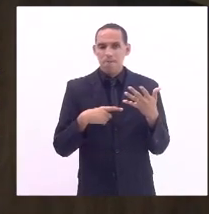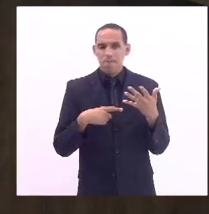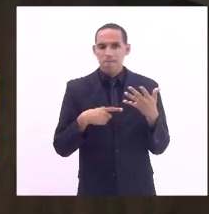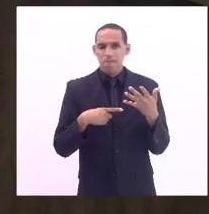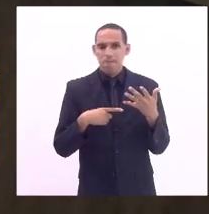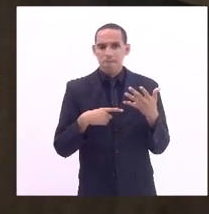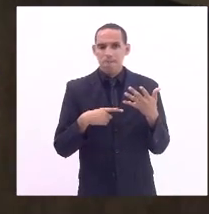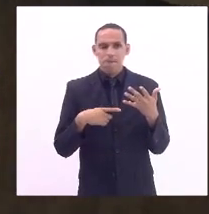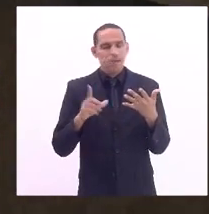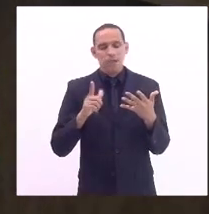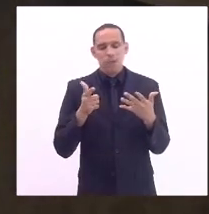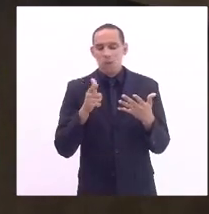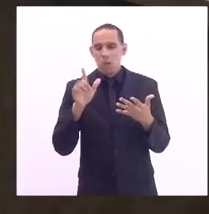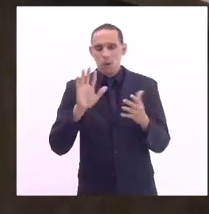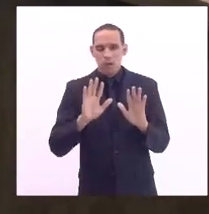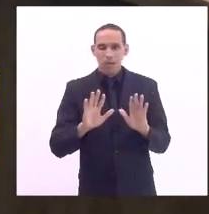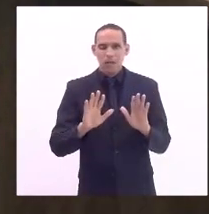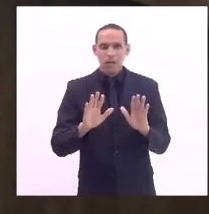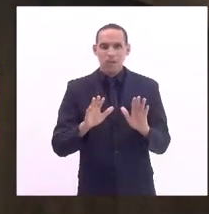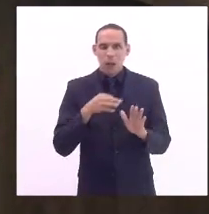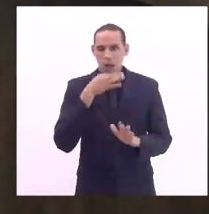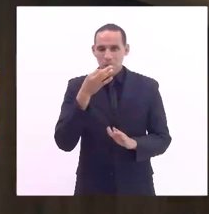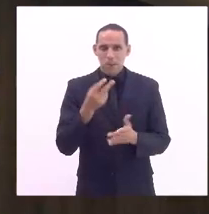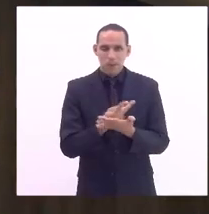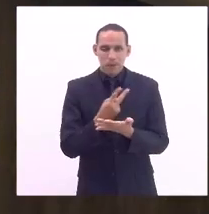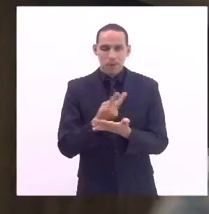Peraí, não é isso, não, estou dando parecer errado.